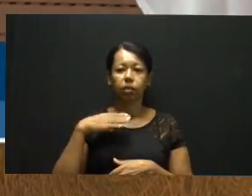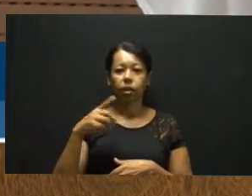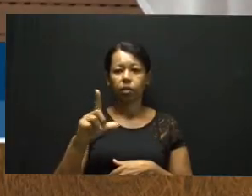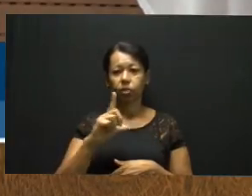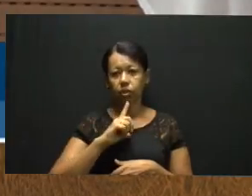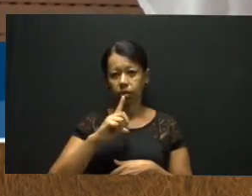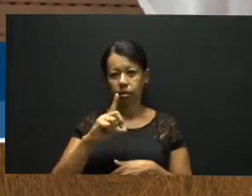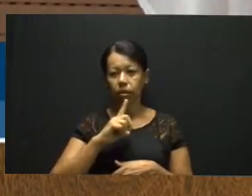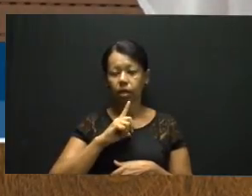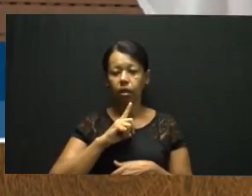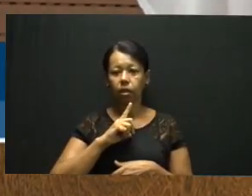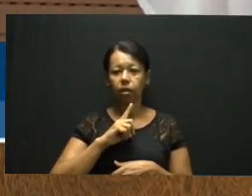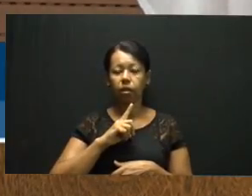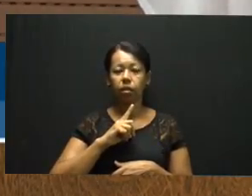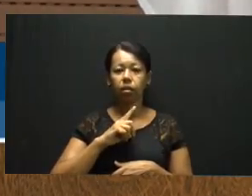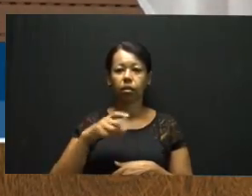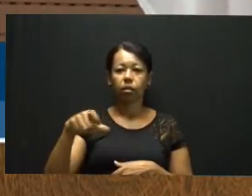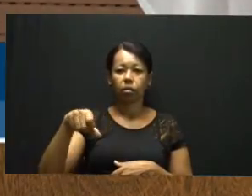credora de